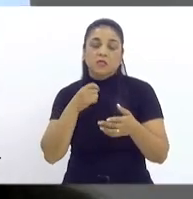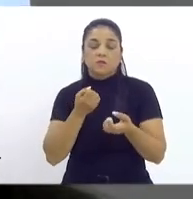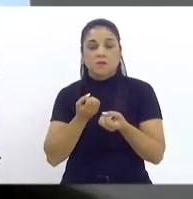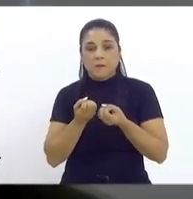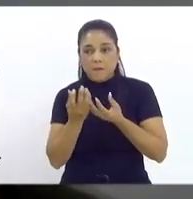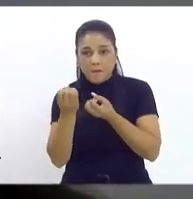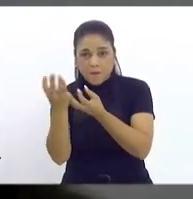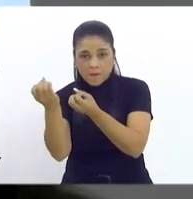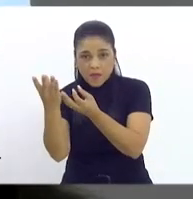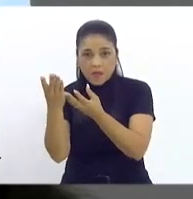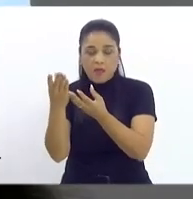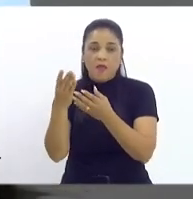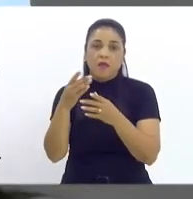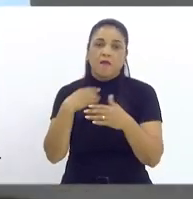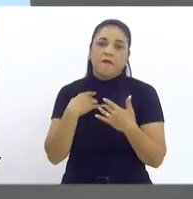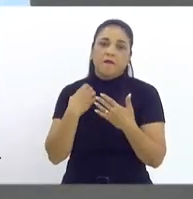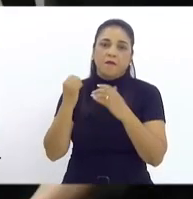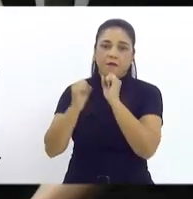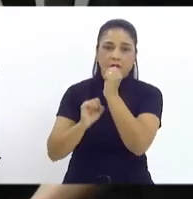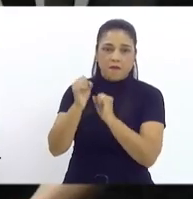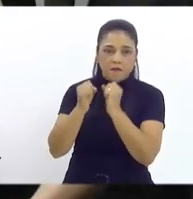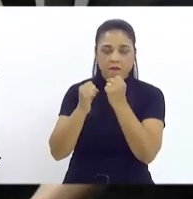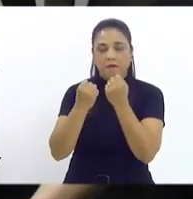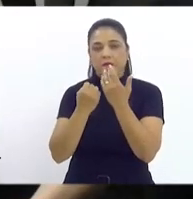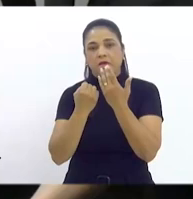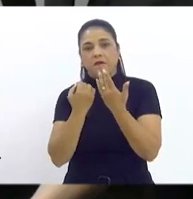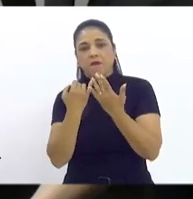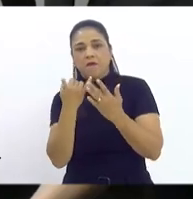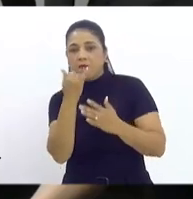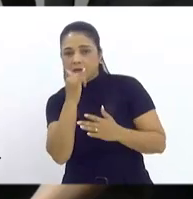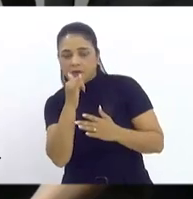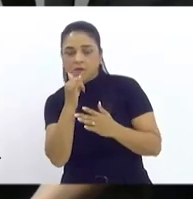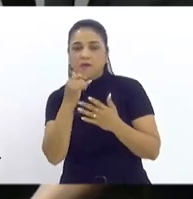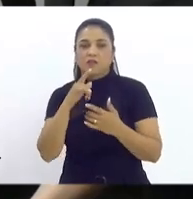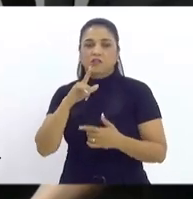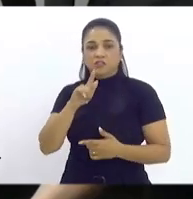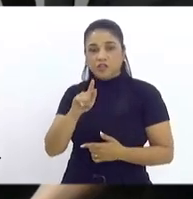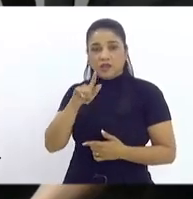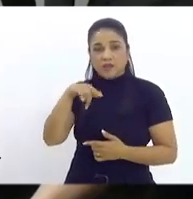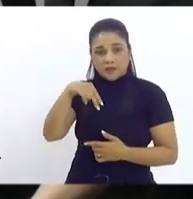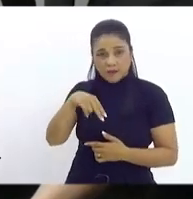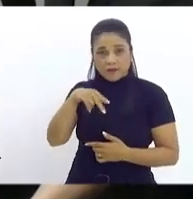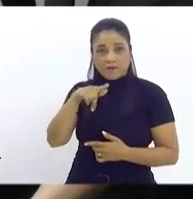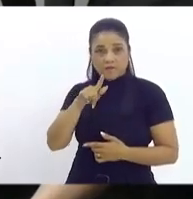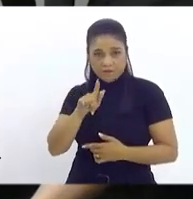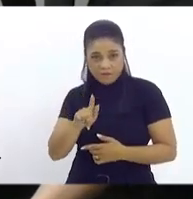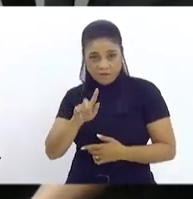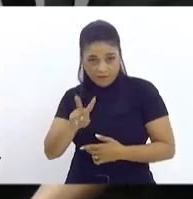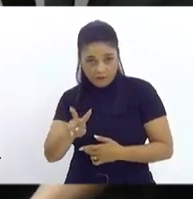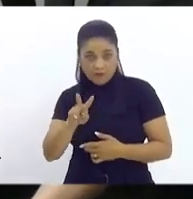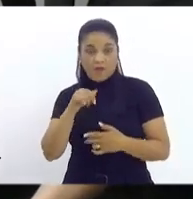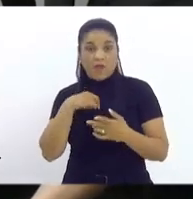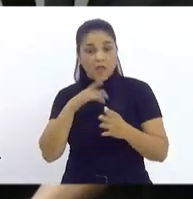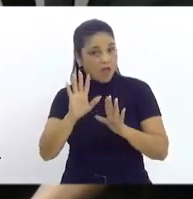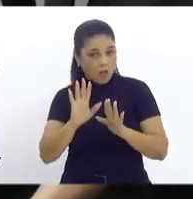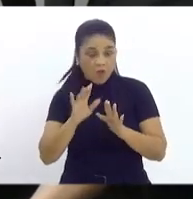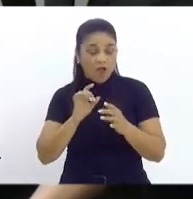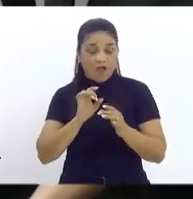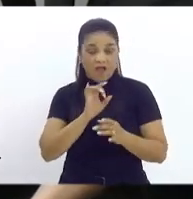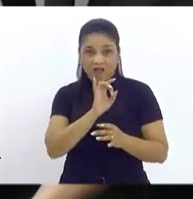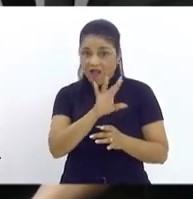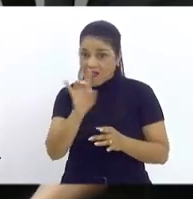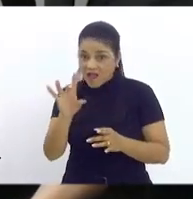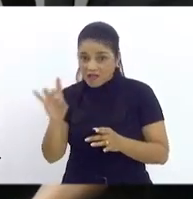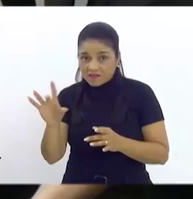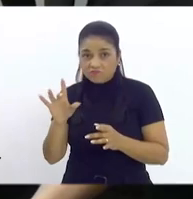distribuição para o mercado termoelétrico, outra para o residencial, outra para o GNV. A rede ela é compartilhada, ou seja, a mesma